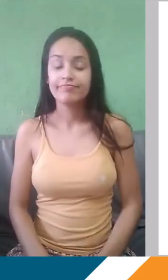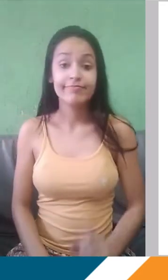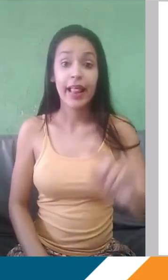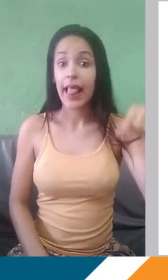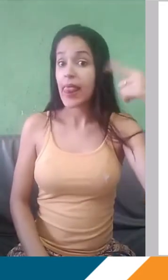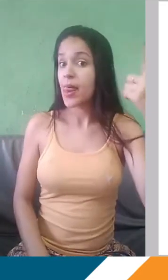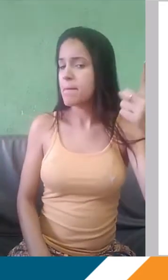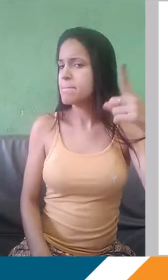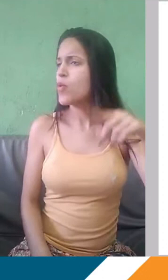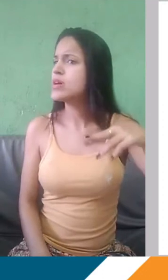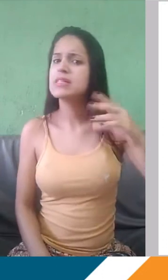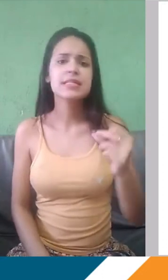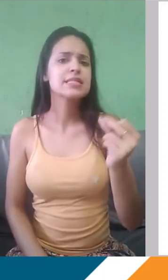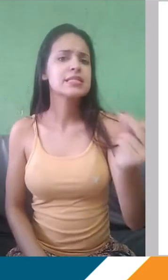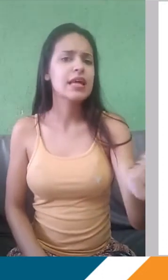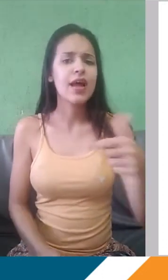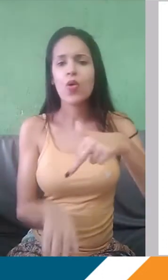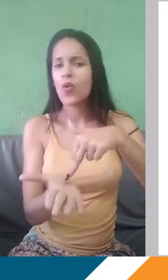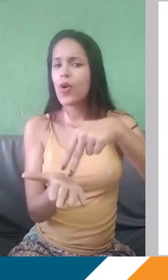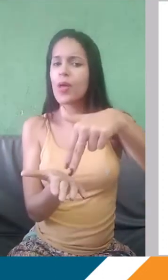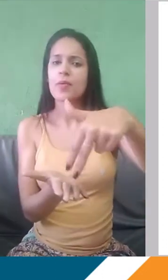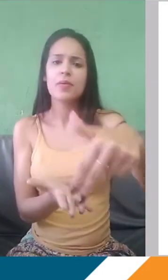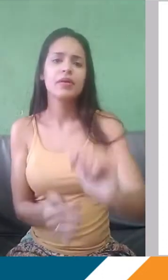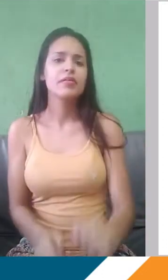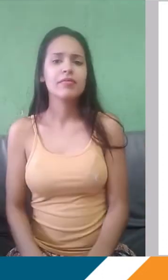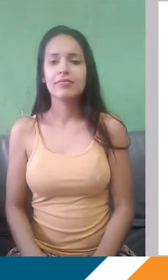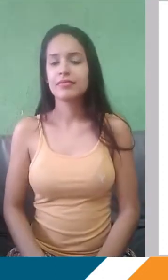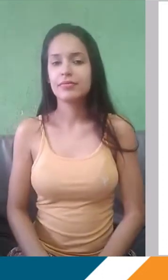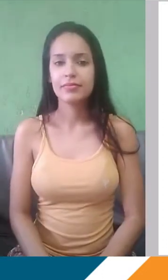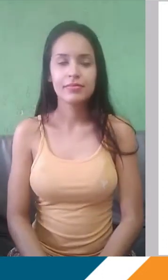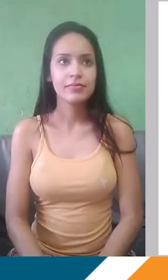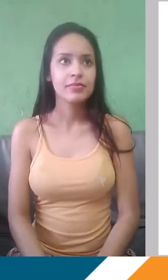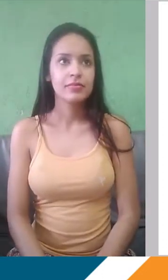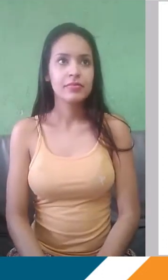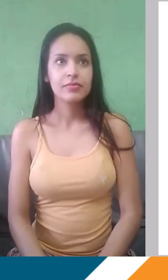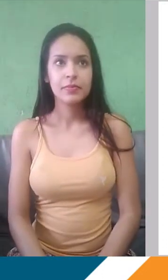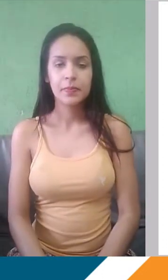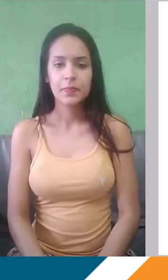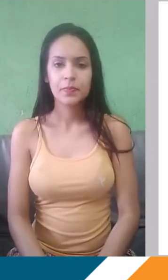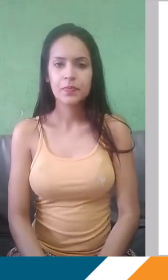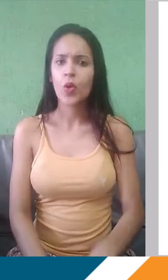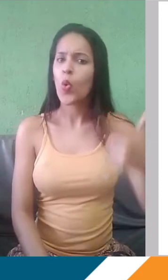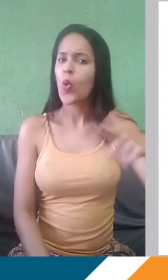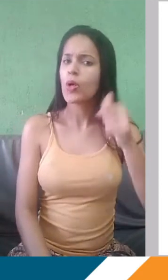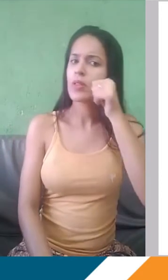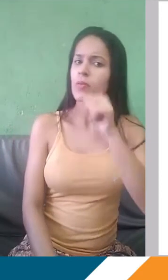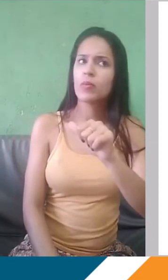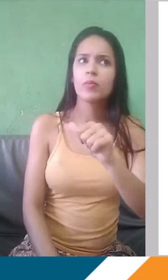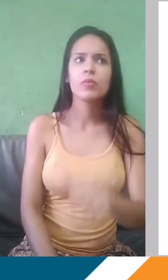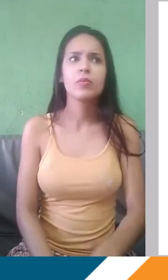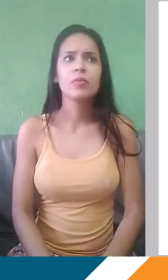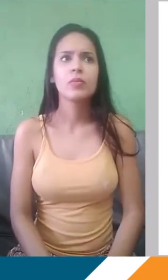passear com outras e Yaya aproveitou para lhe fazer elogios e comparar conosco. Ela dizia, vocês